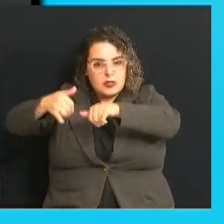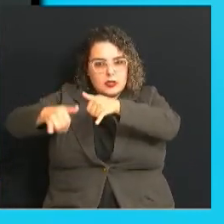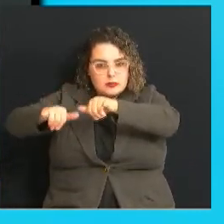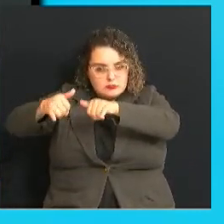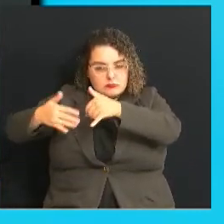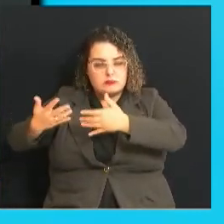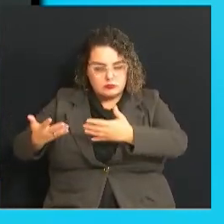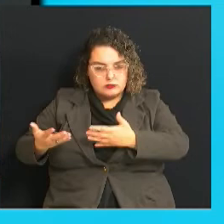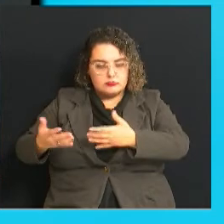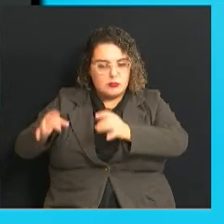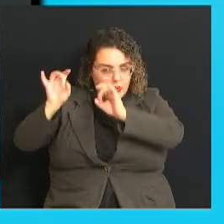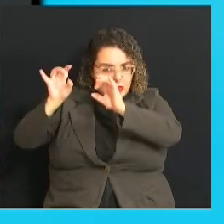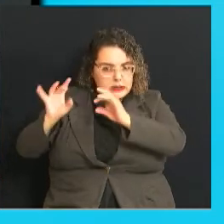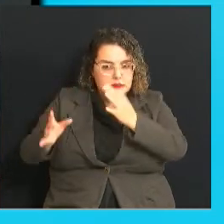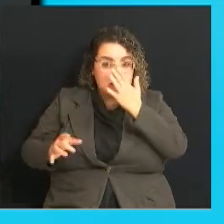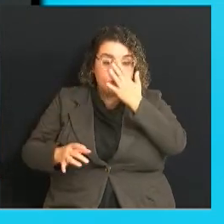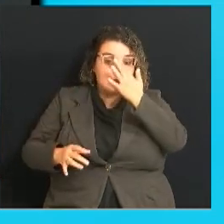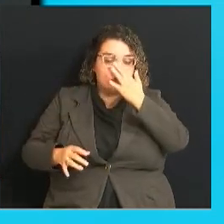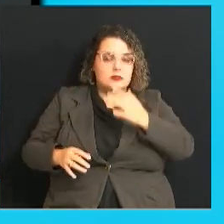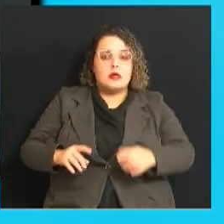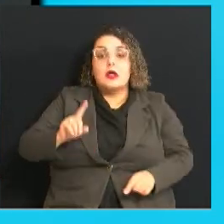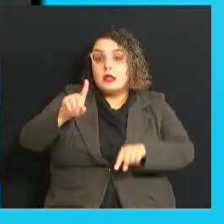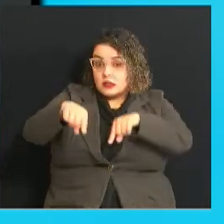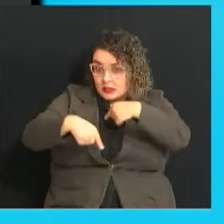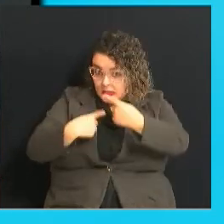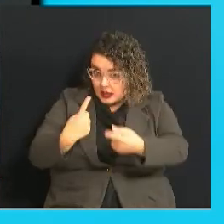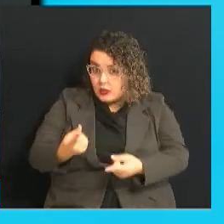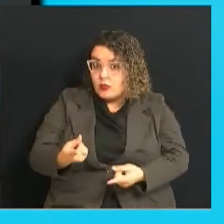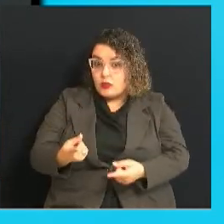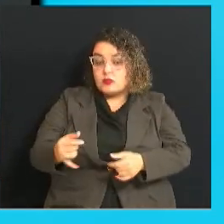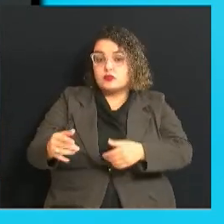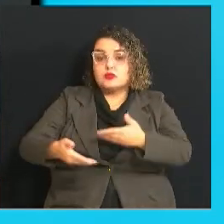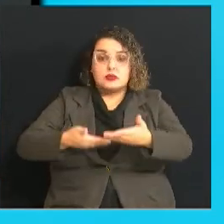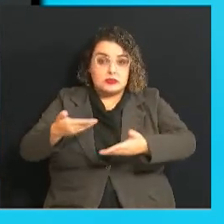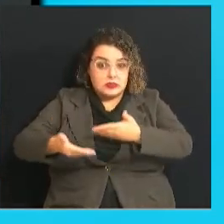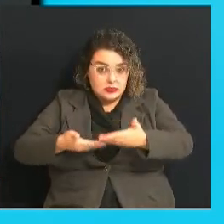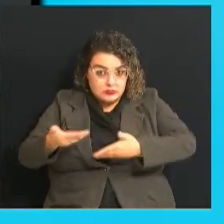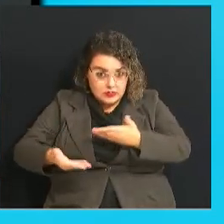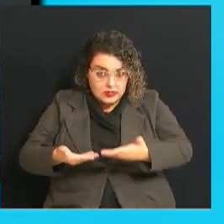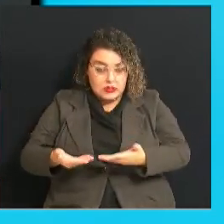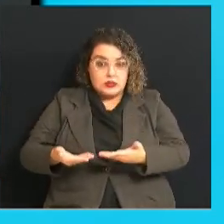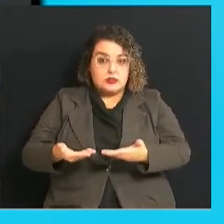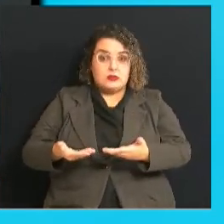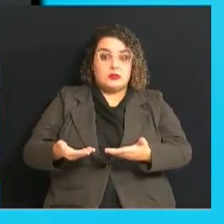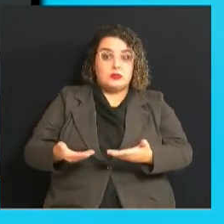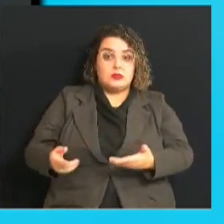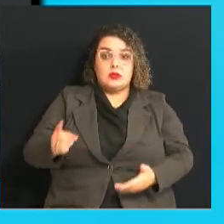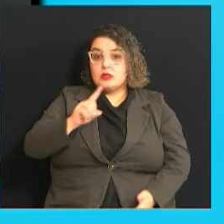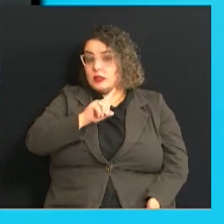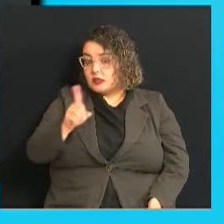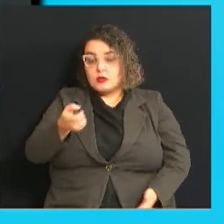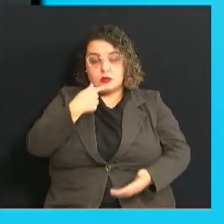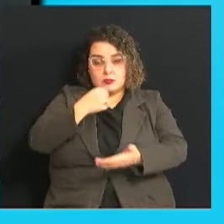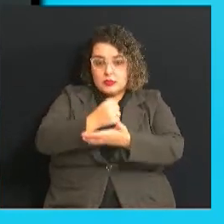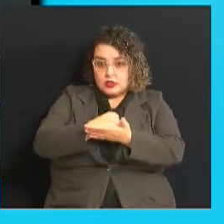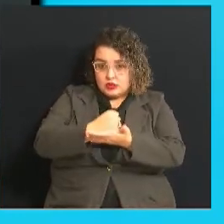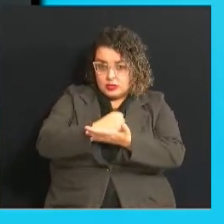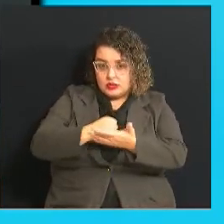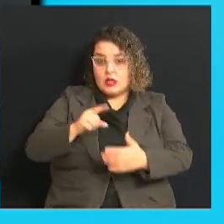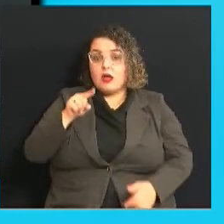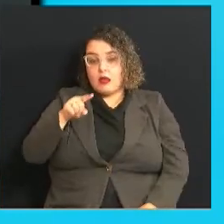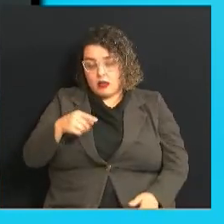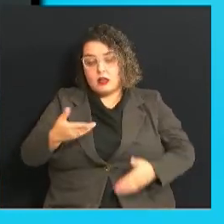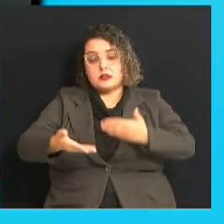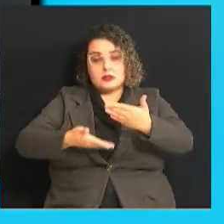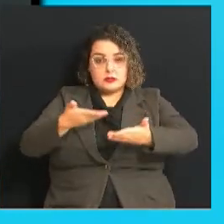tá? É, existem outros tratamentos que também são os tratamentos não medicamentosos. Esses